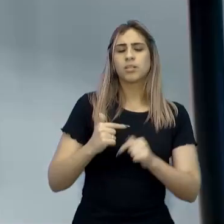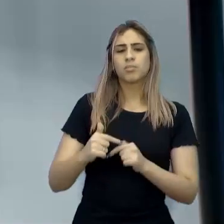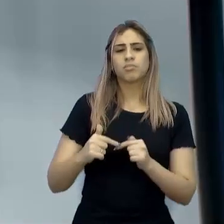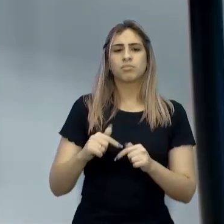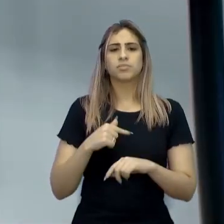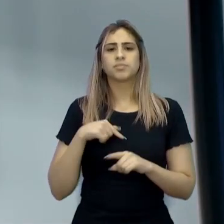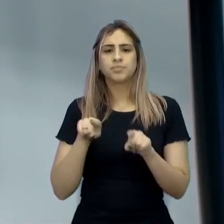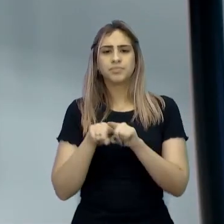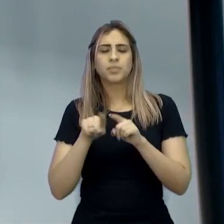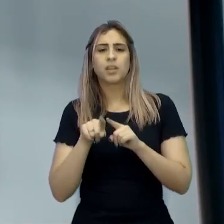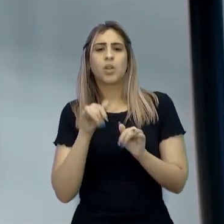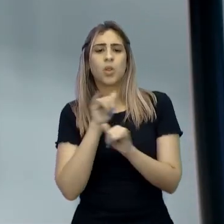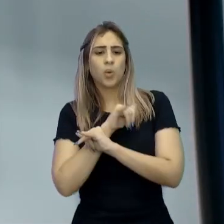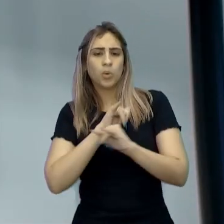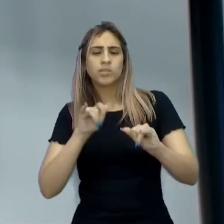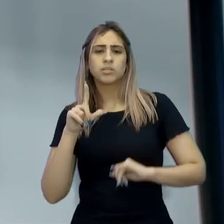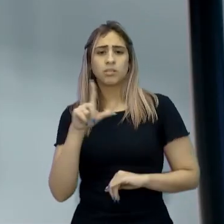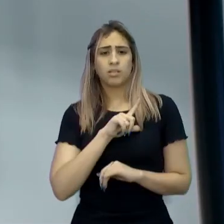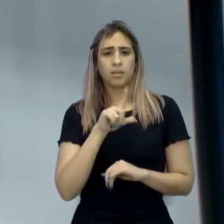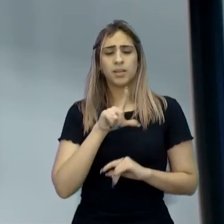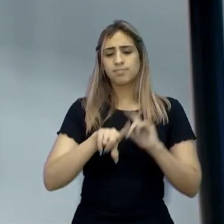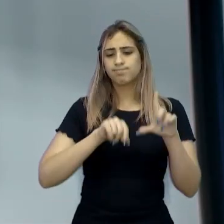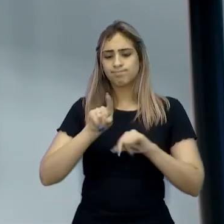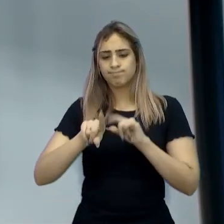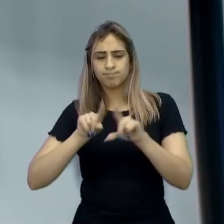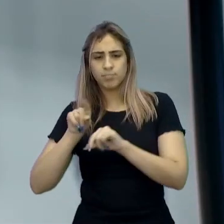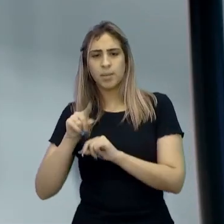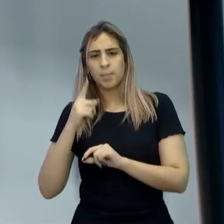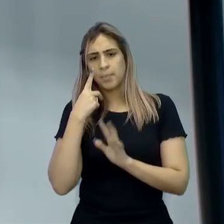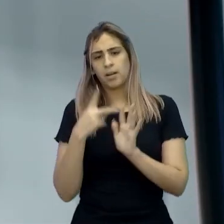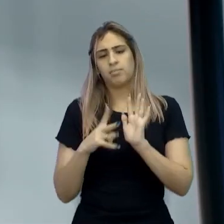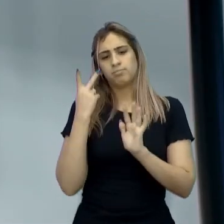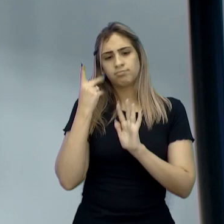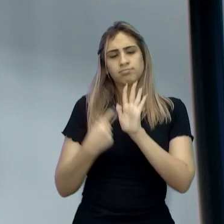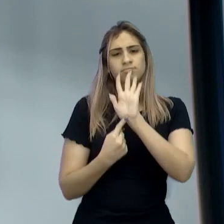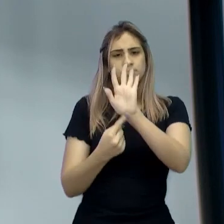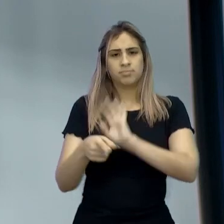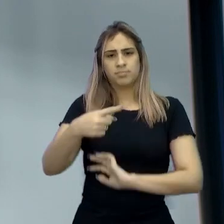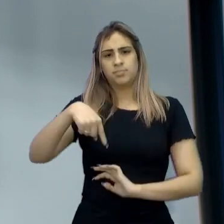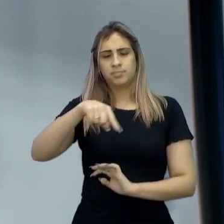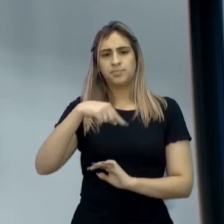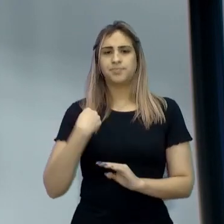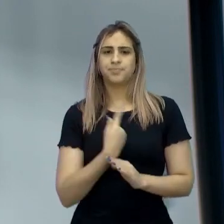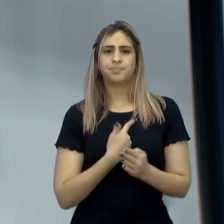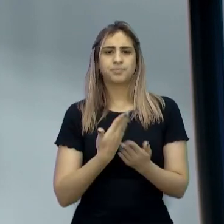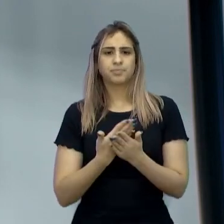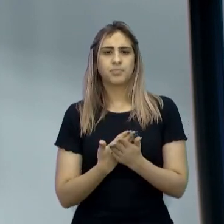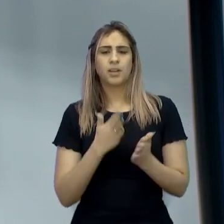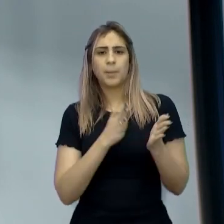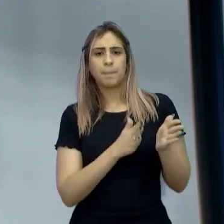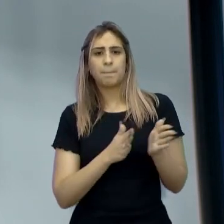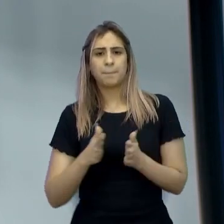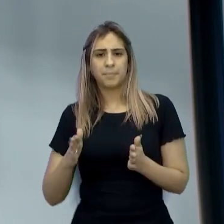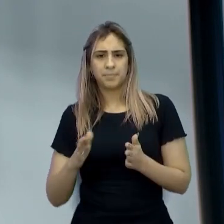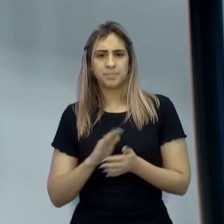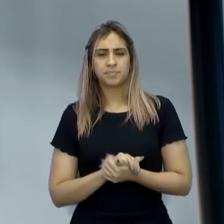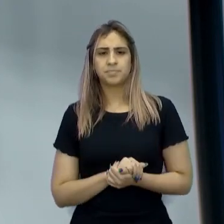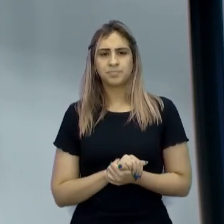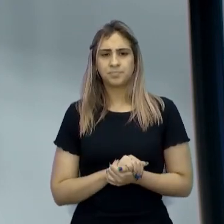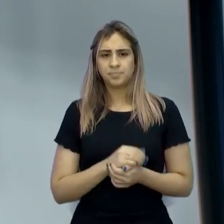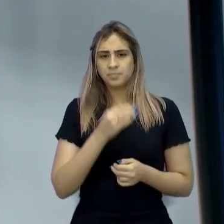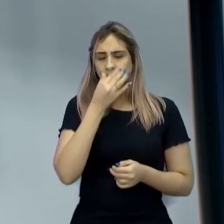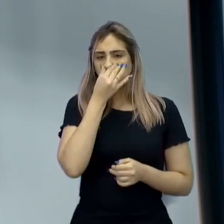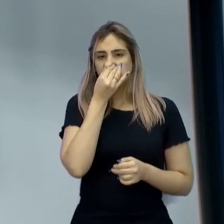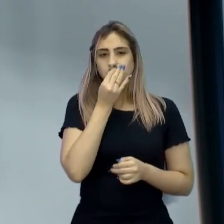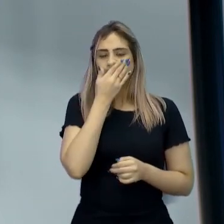das notícias que a gente escolheu para mostrar para vocês. Lembrando que a nossa aula é produzida tendo como referência aí